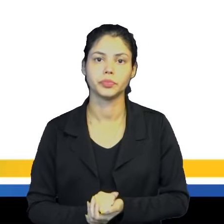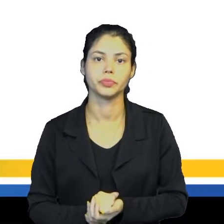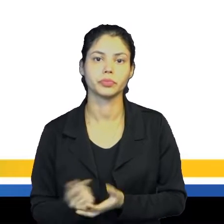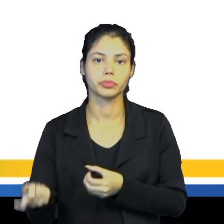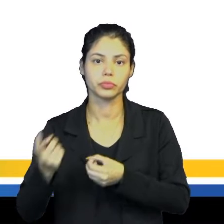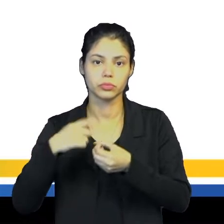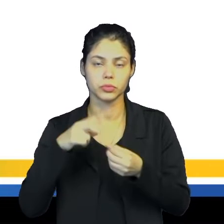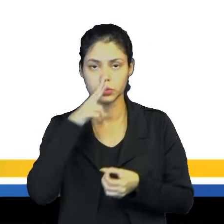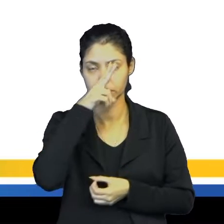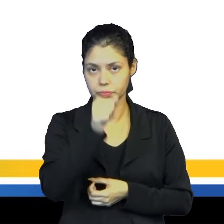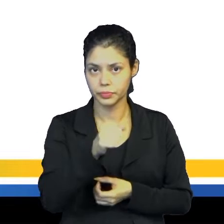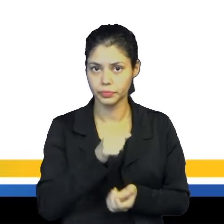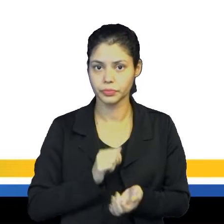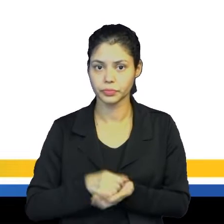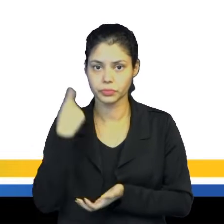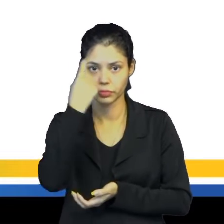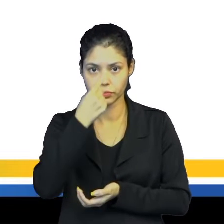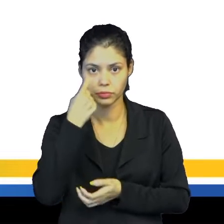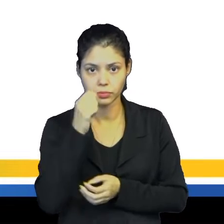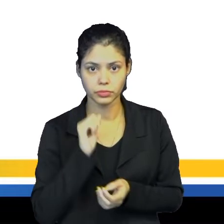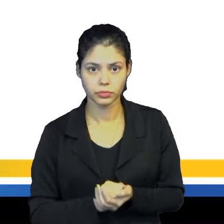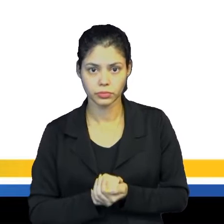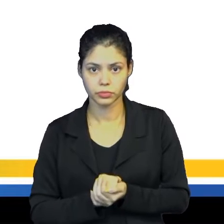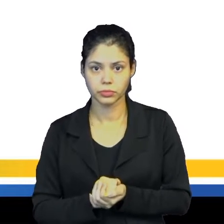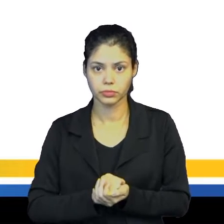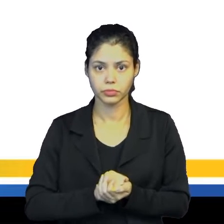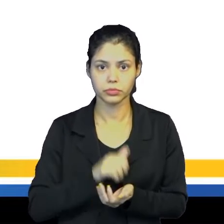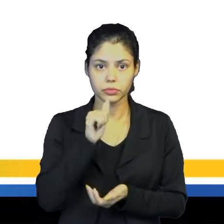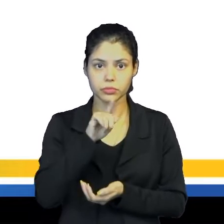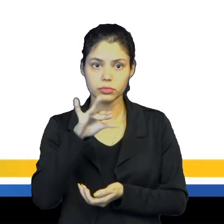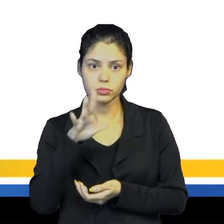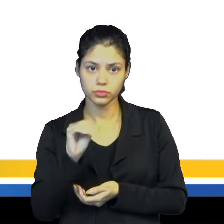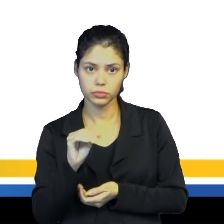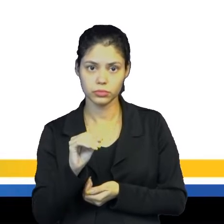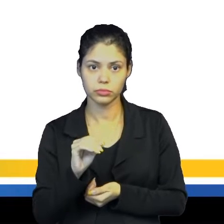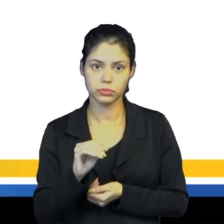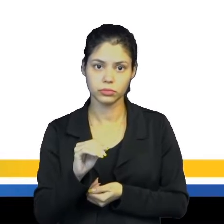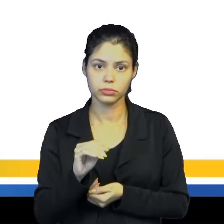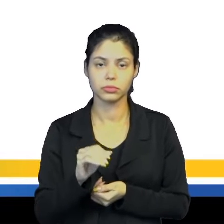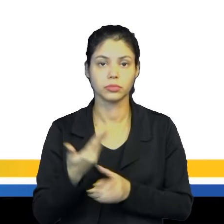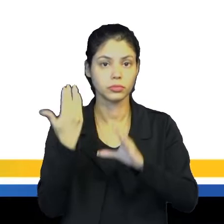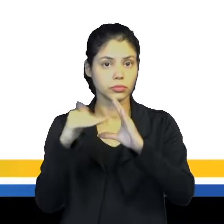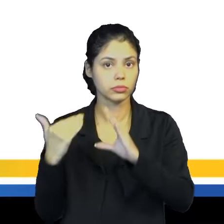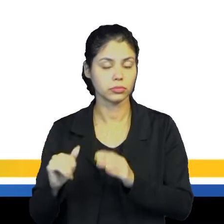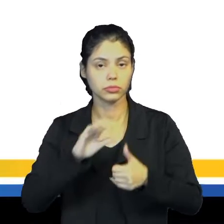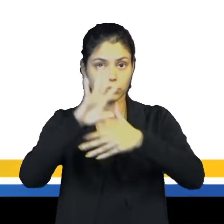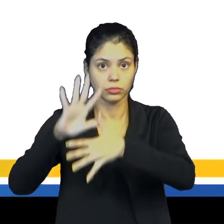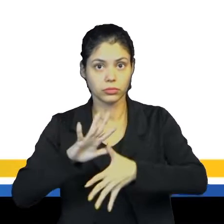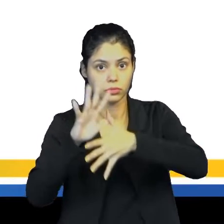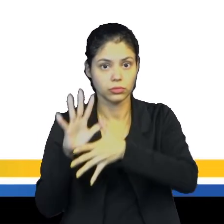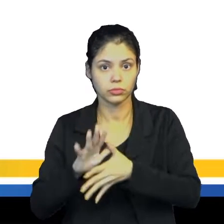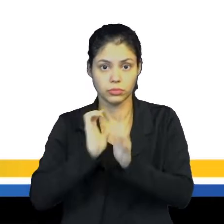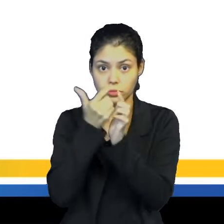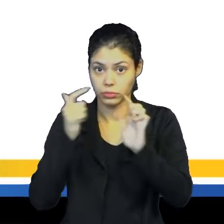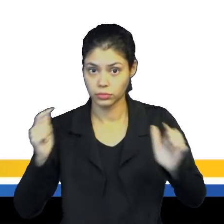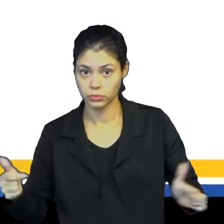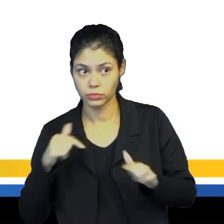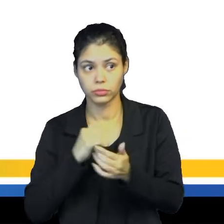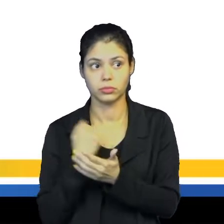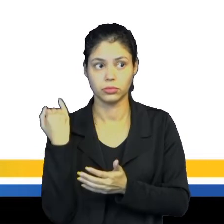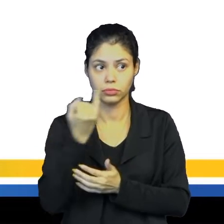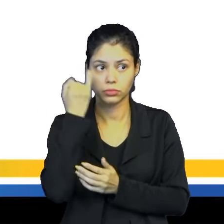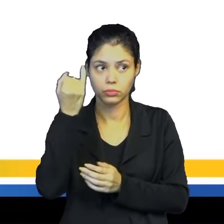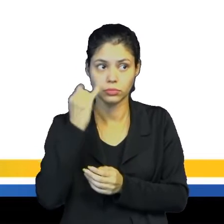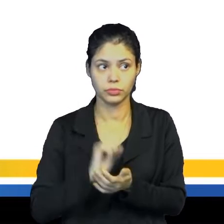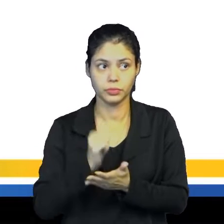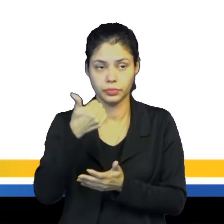Ao retornar ao poder, o rei espanhol reestabelece o absolutismo monárquico e enviou para a América uma grande expedição com